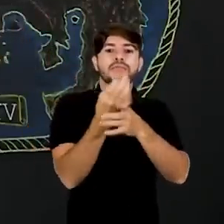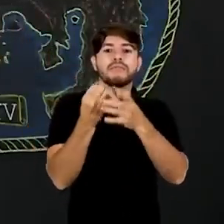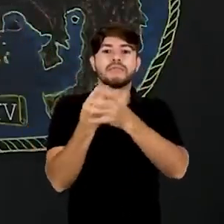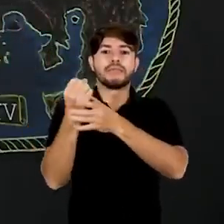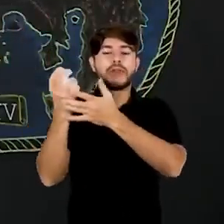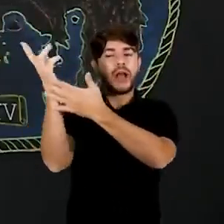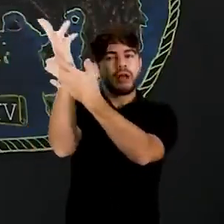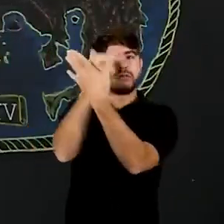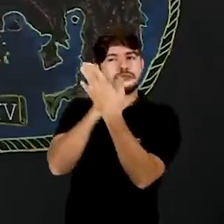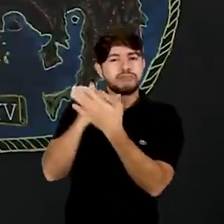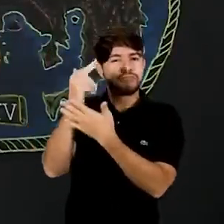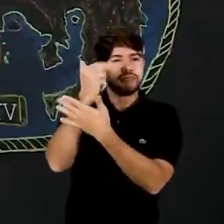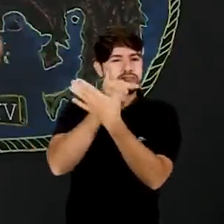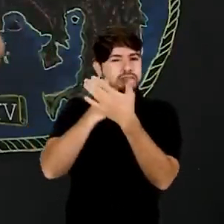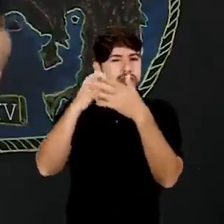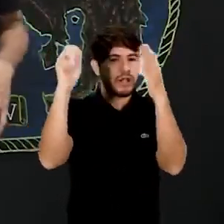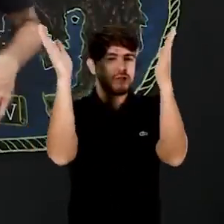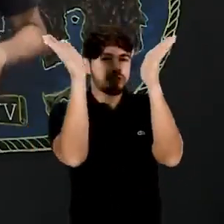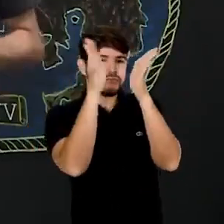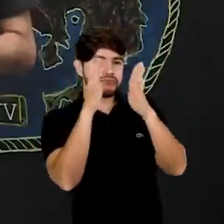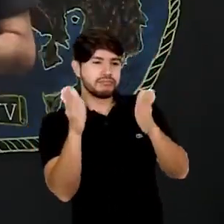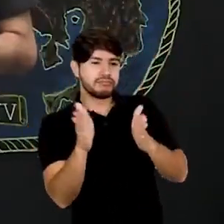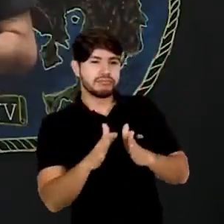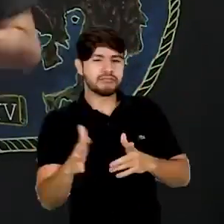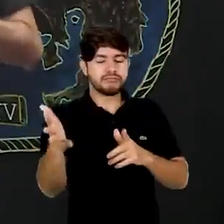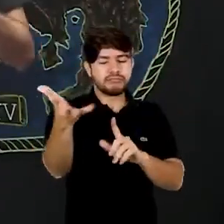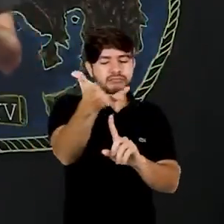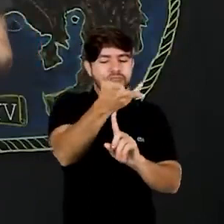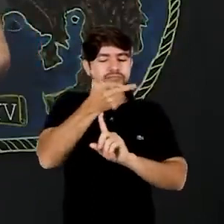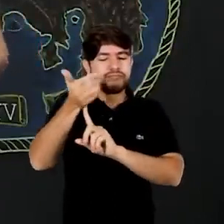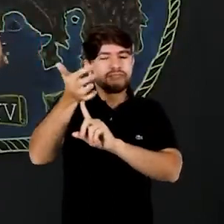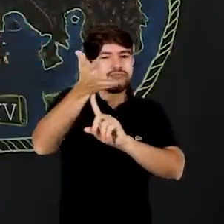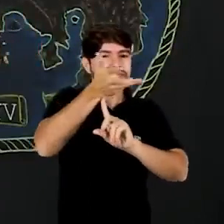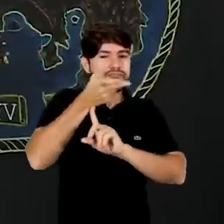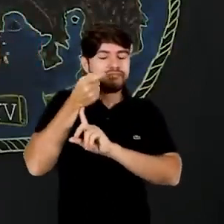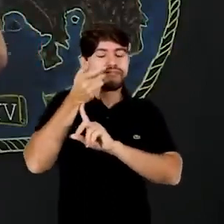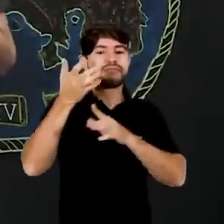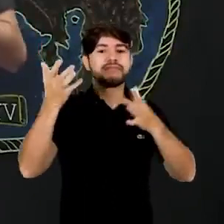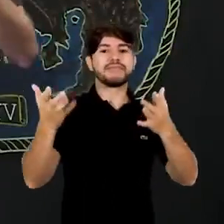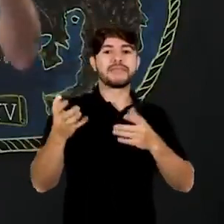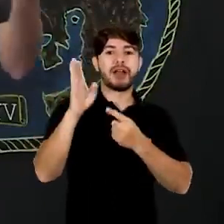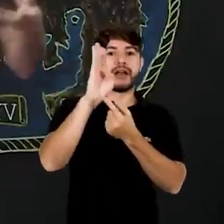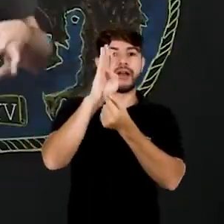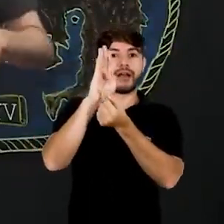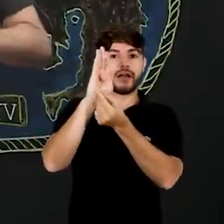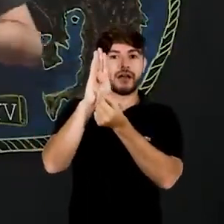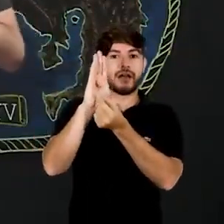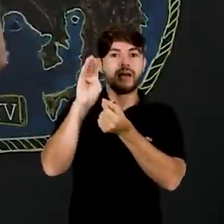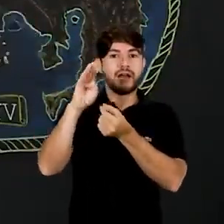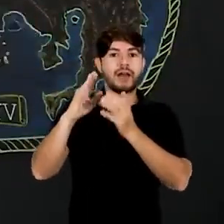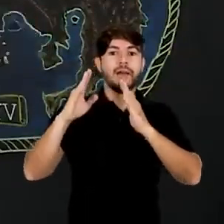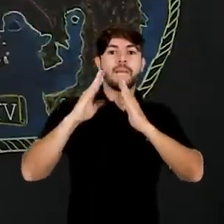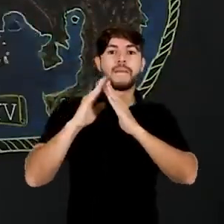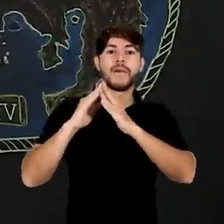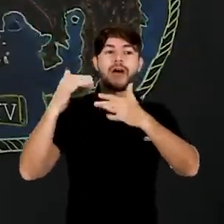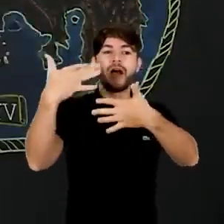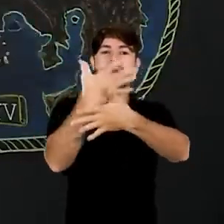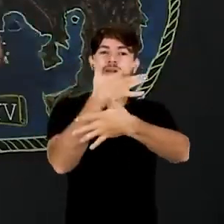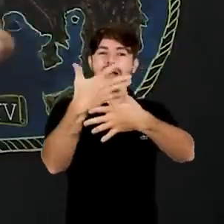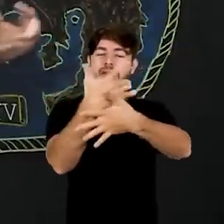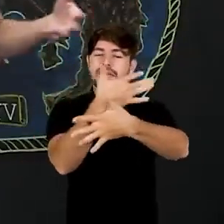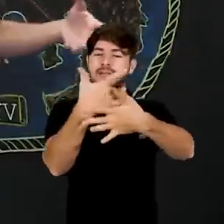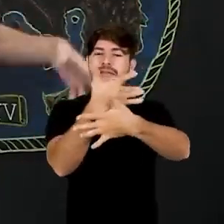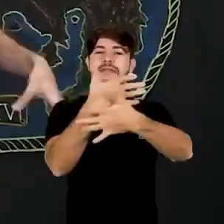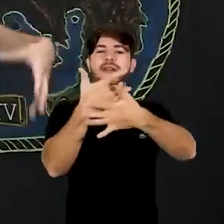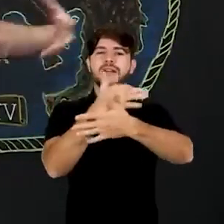de arte. Os burgueses, em geral, habitavam ambientes urbanos que eram muito mais plurais, eram de muito mais